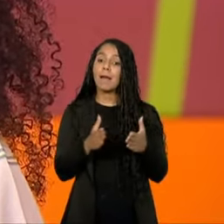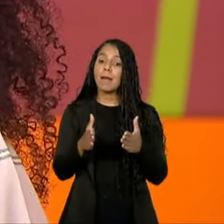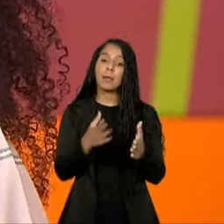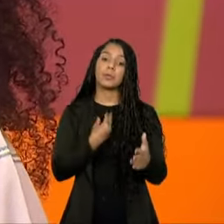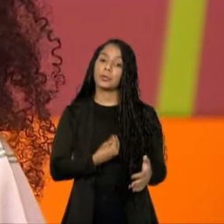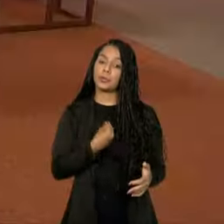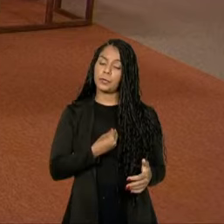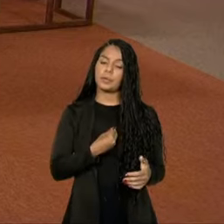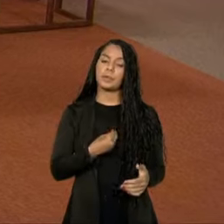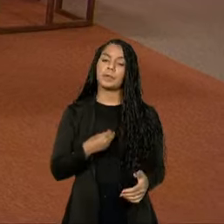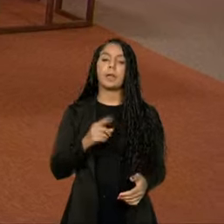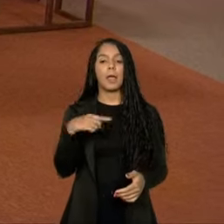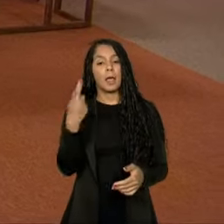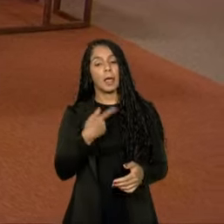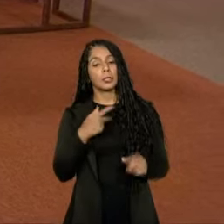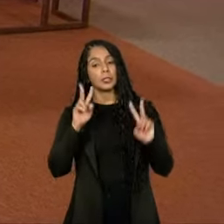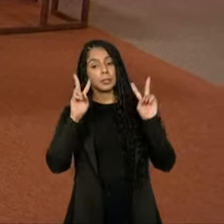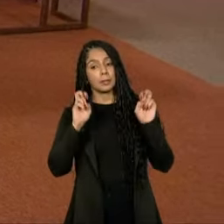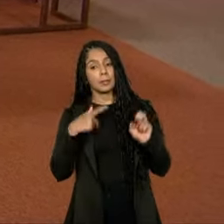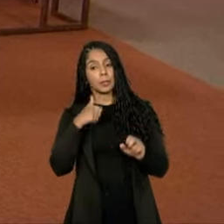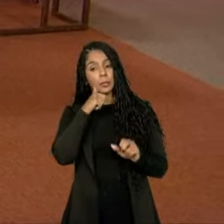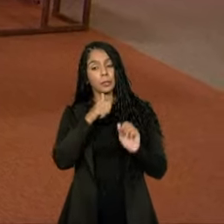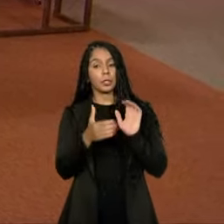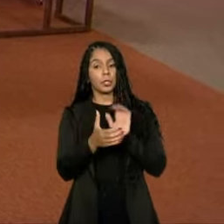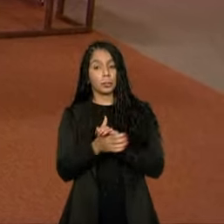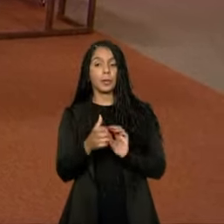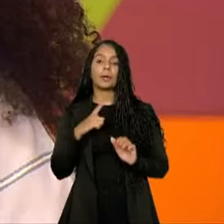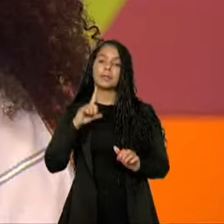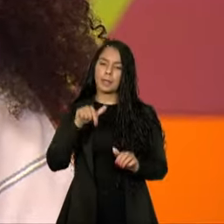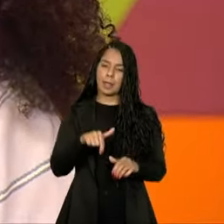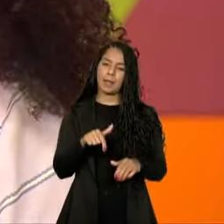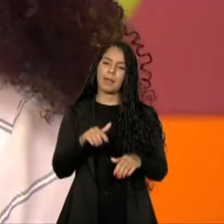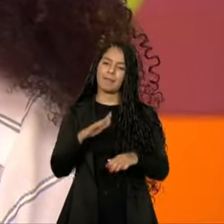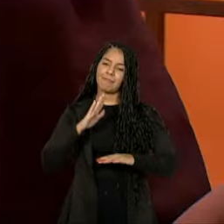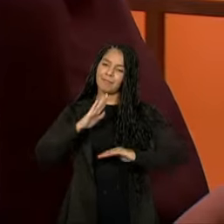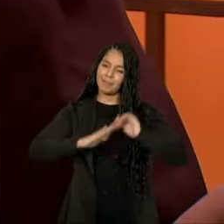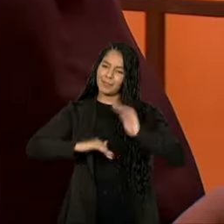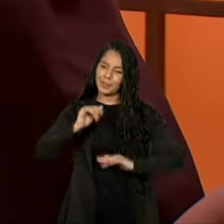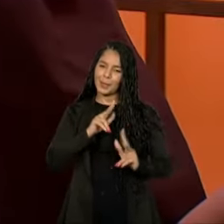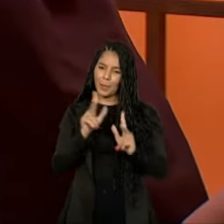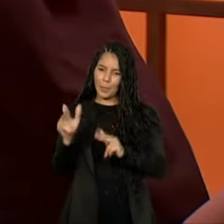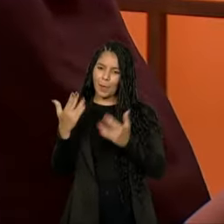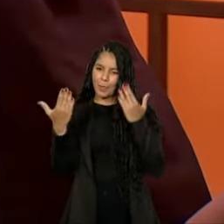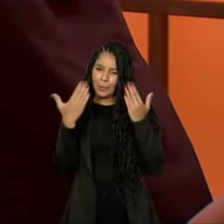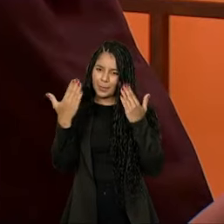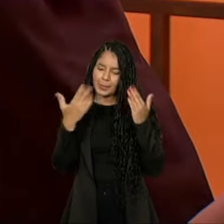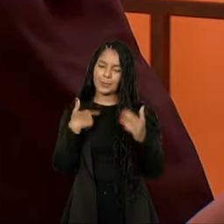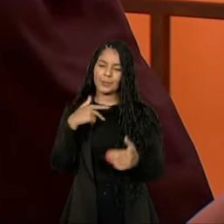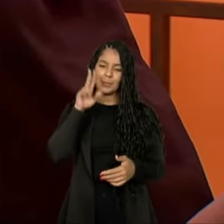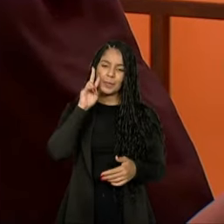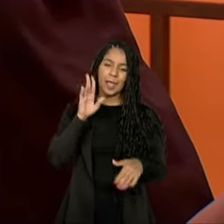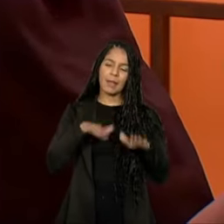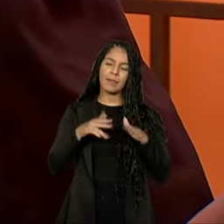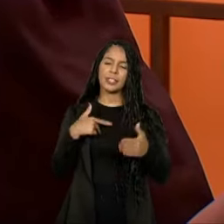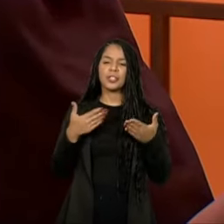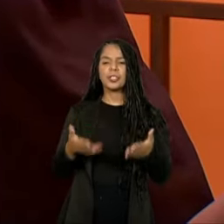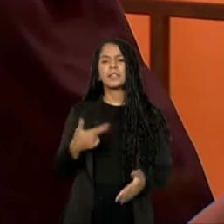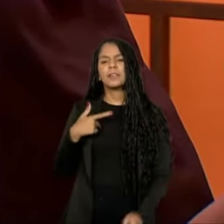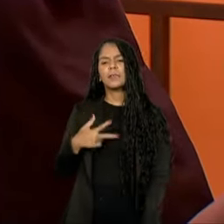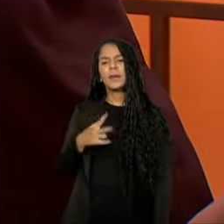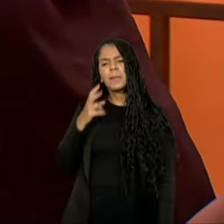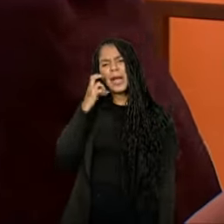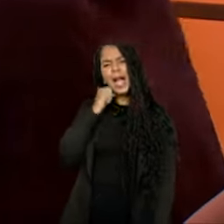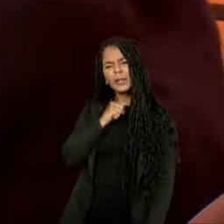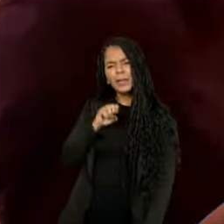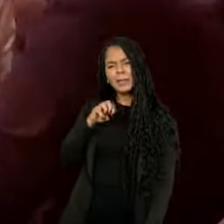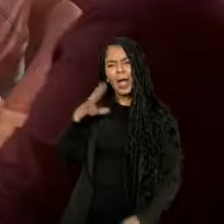missão de lá vida. Lá em casa nós estamos nesse tema, e minha mulher tem a sua mesma profissão. Ah, eu lembro. Aí... A história, de vez em quando, ela aparece com vamos adotar um macaco? Eu falo,